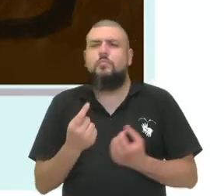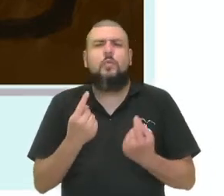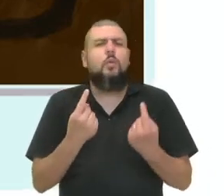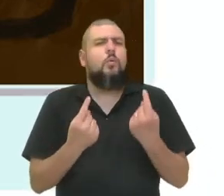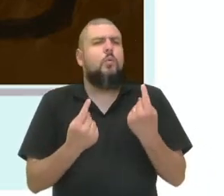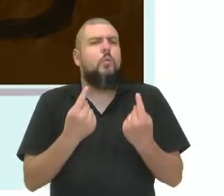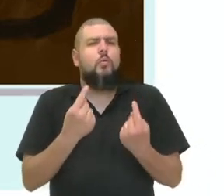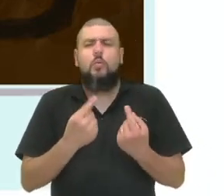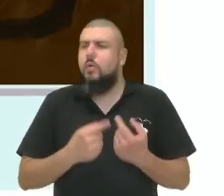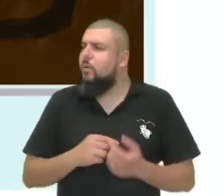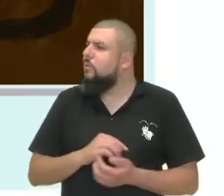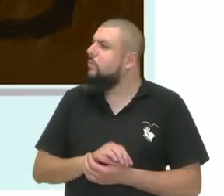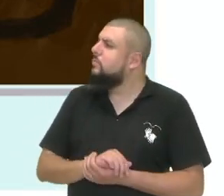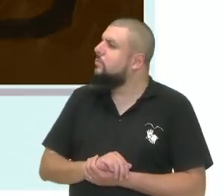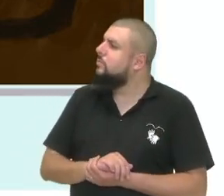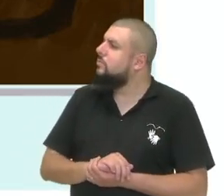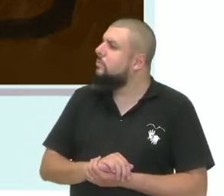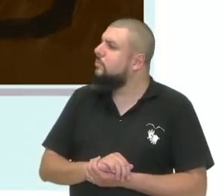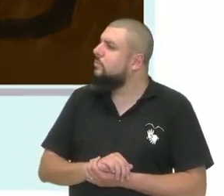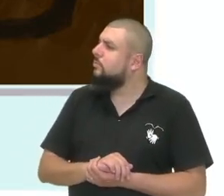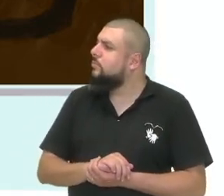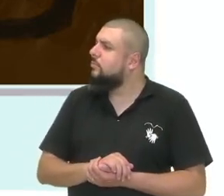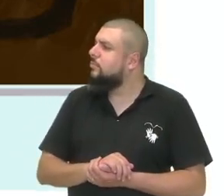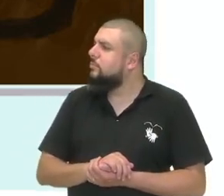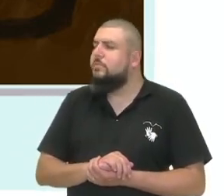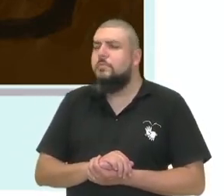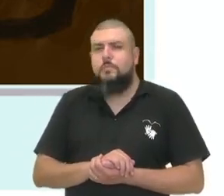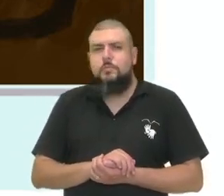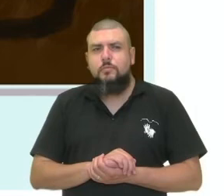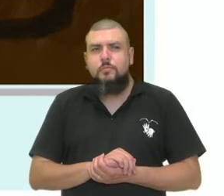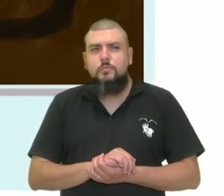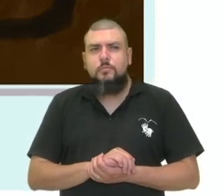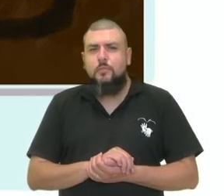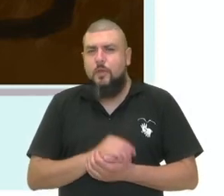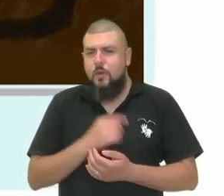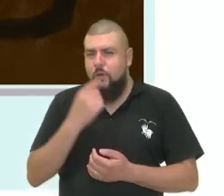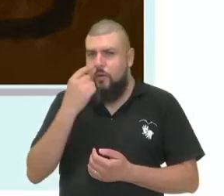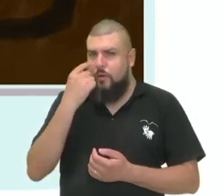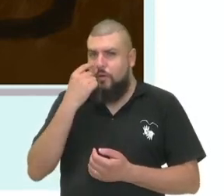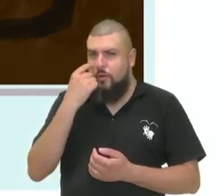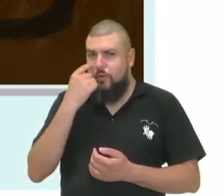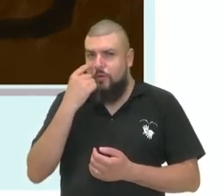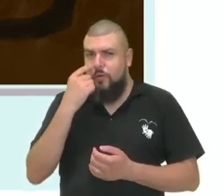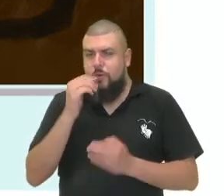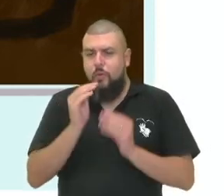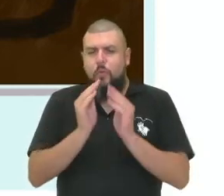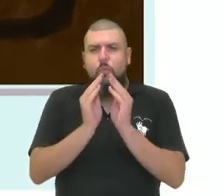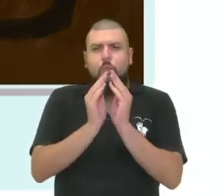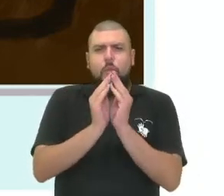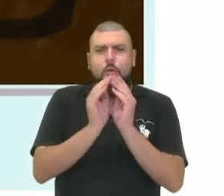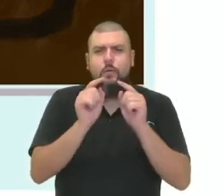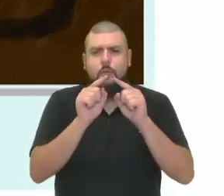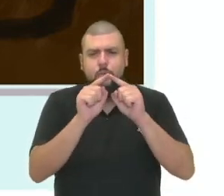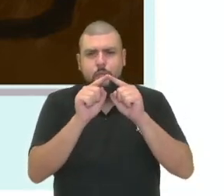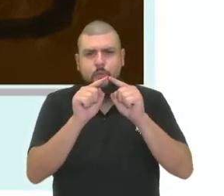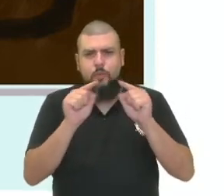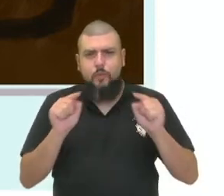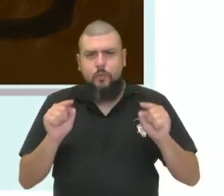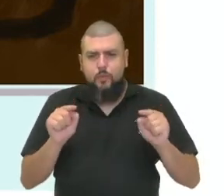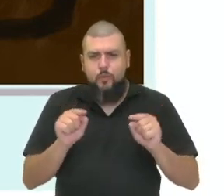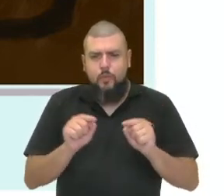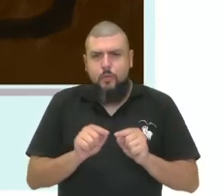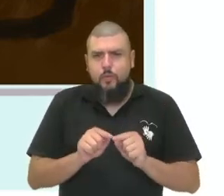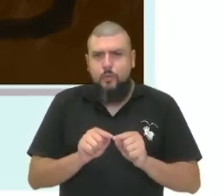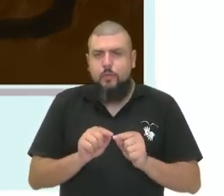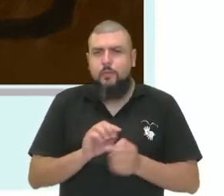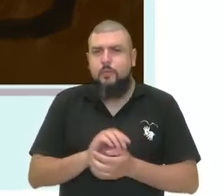4 ângulos ó se a gente observado esse daqui ele tem um dois três quatro é o nosso losango né lembra muito